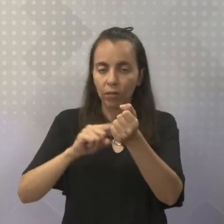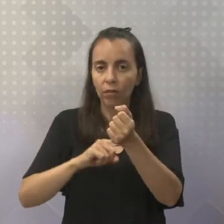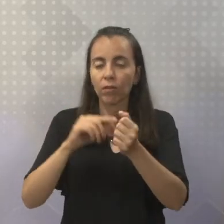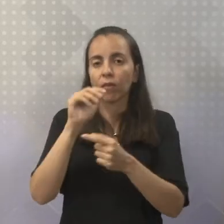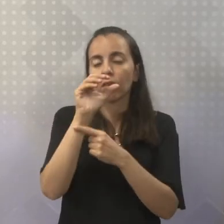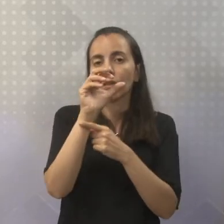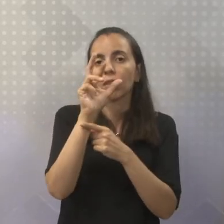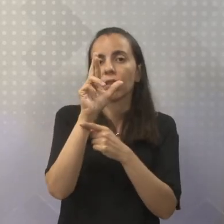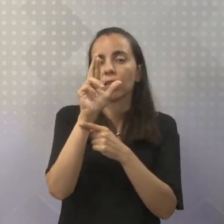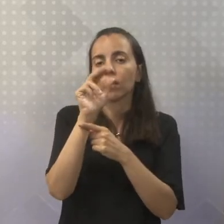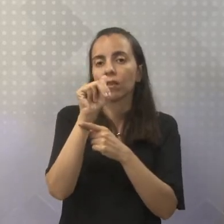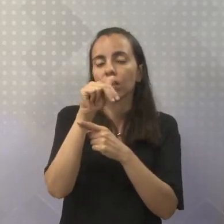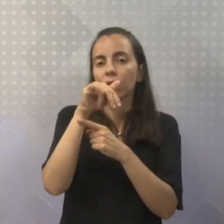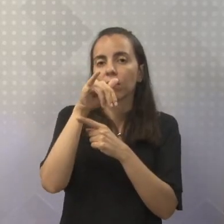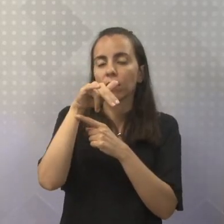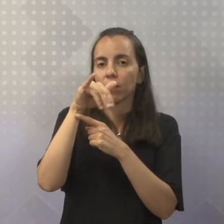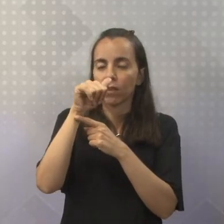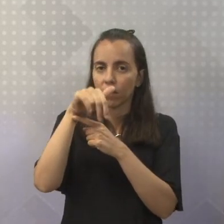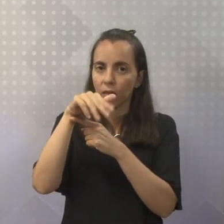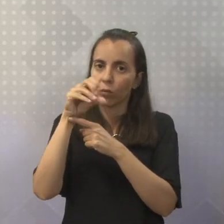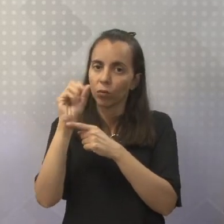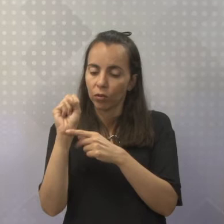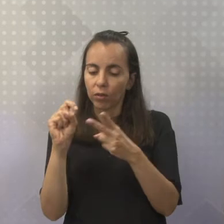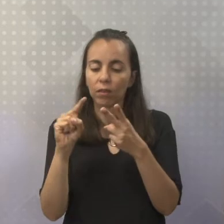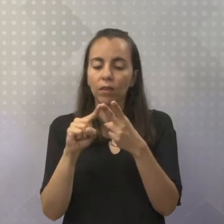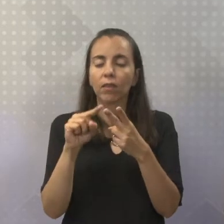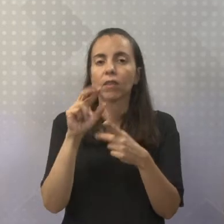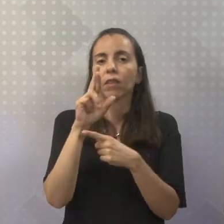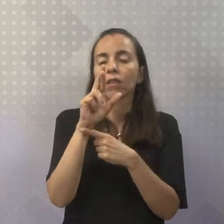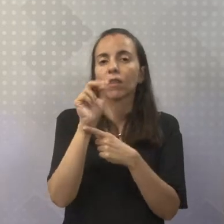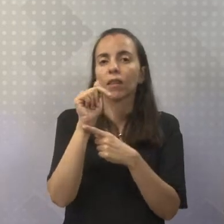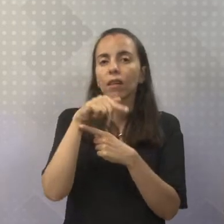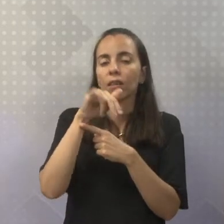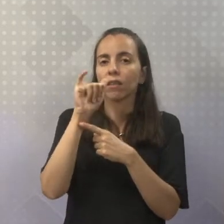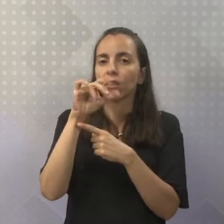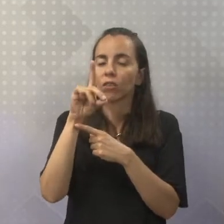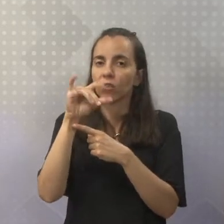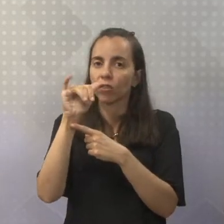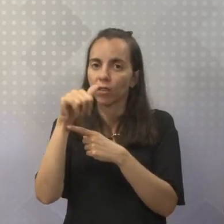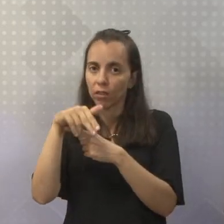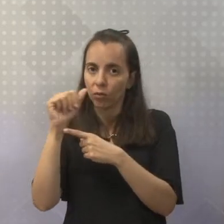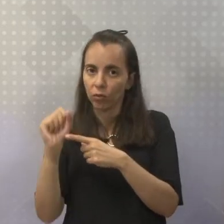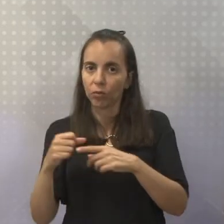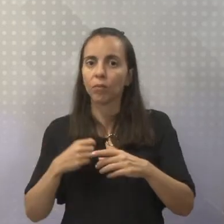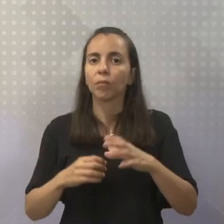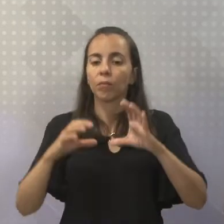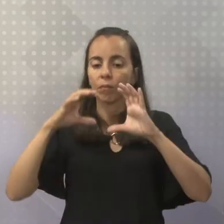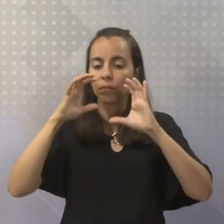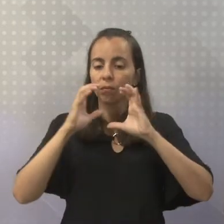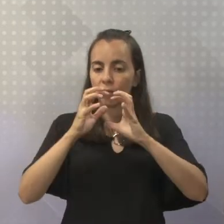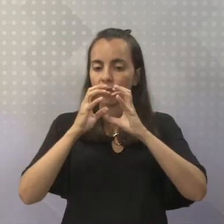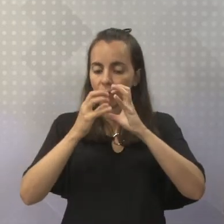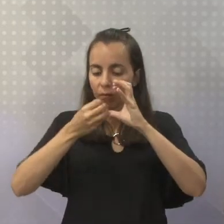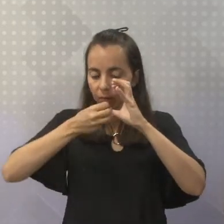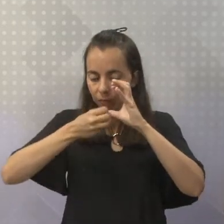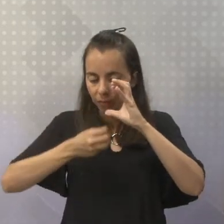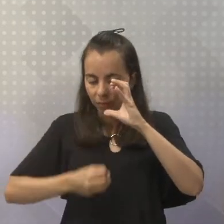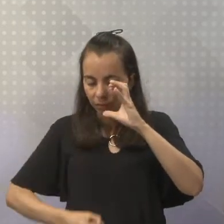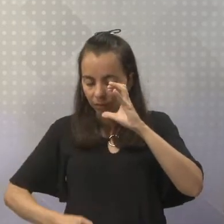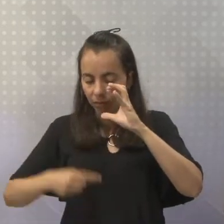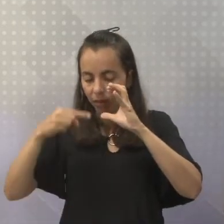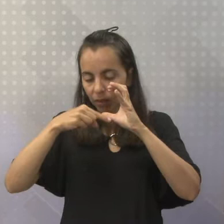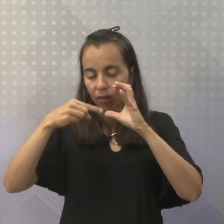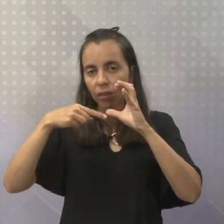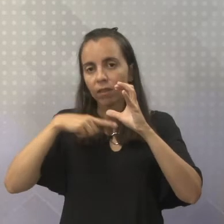e os raquidianos. O sistema nervoso central, ele é formado por encéfalo